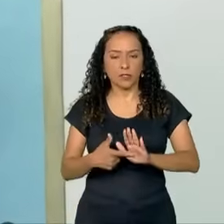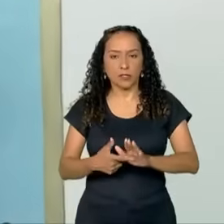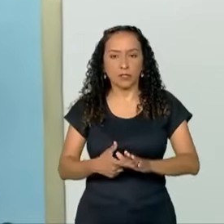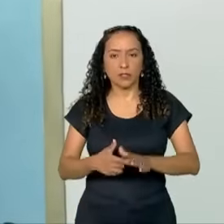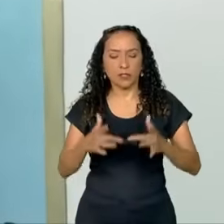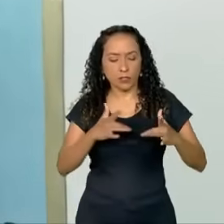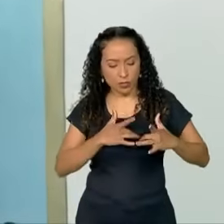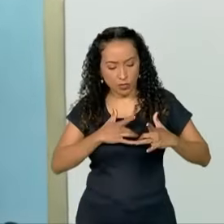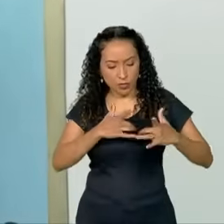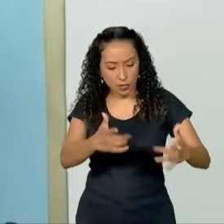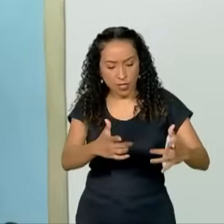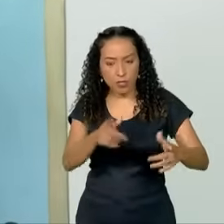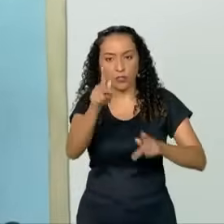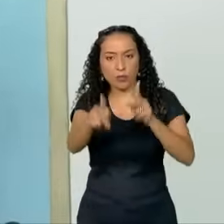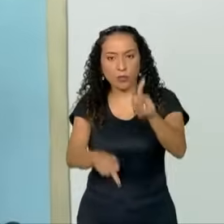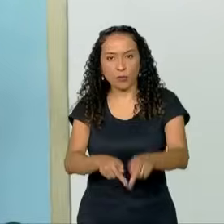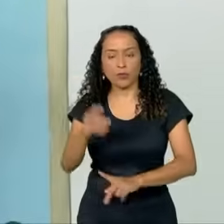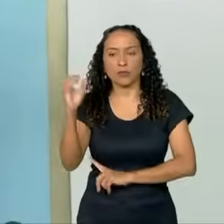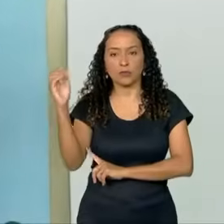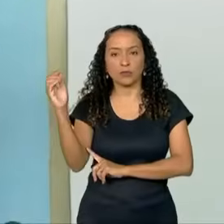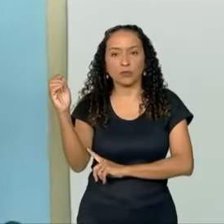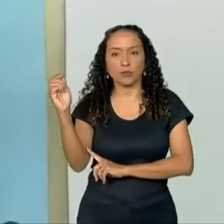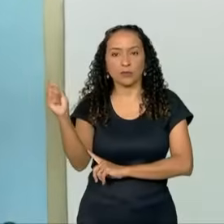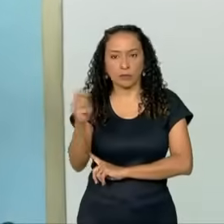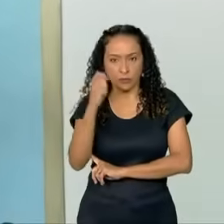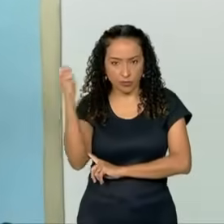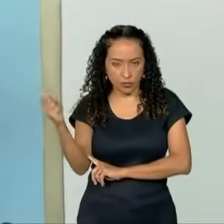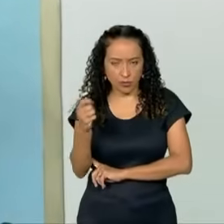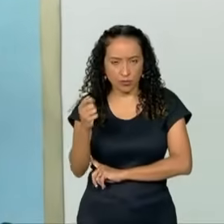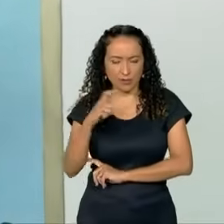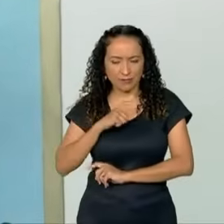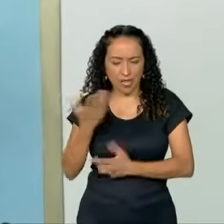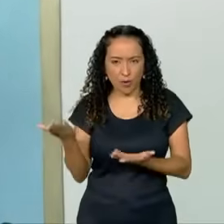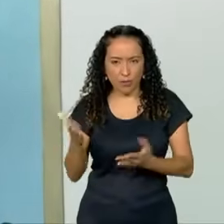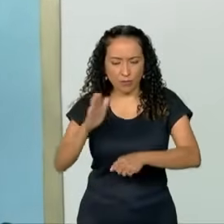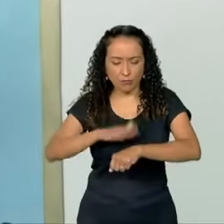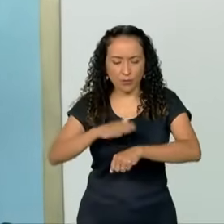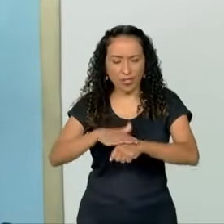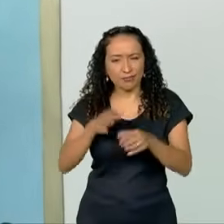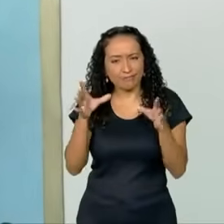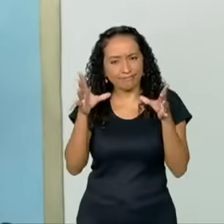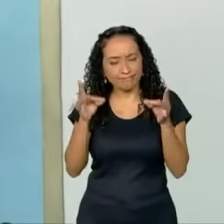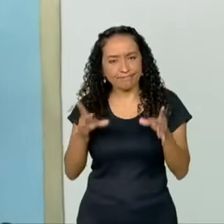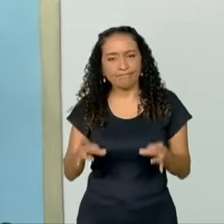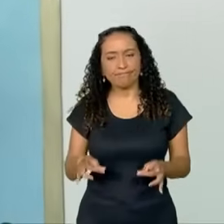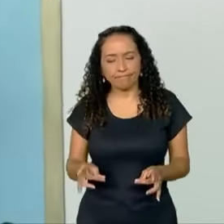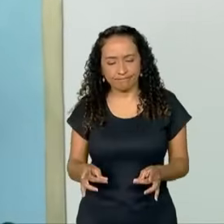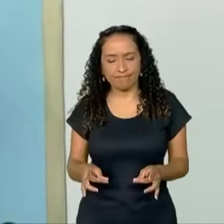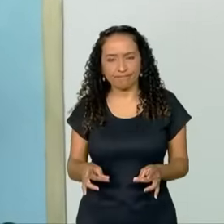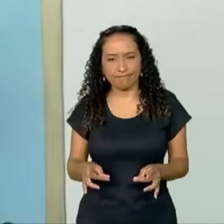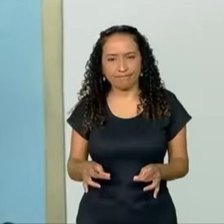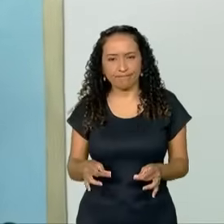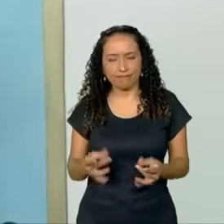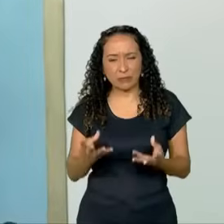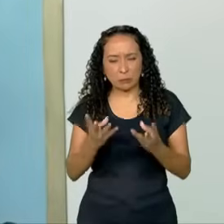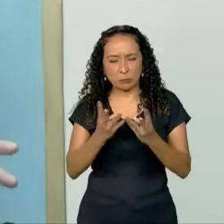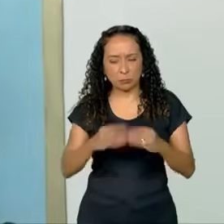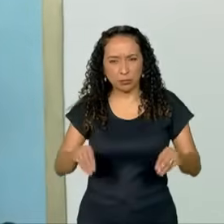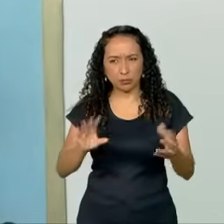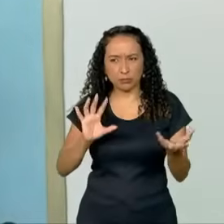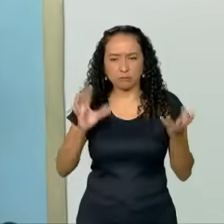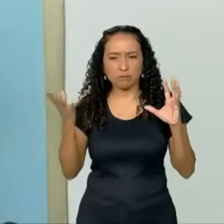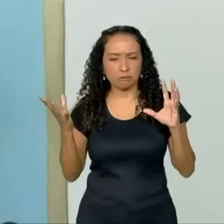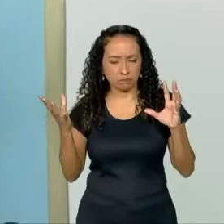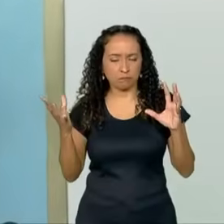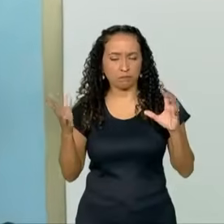povo gaúcho que vive esse momento tão delicado dessa catástrofe climática.